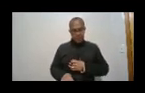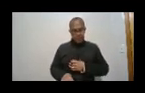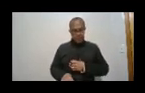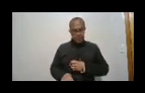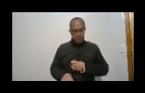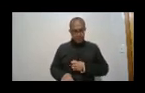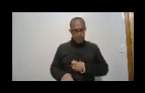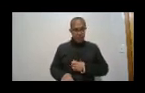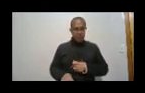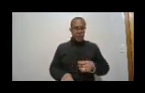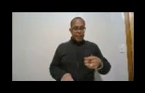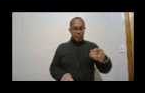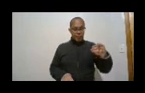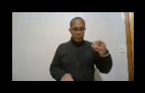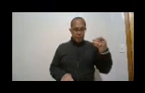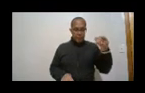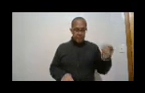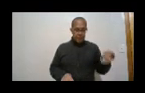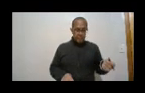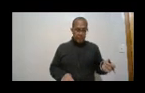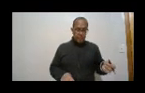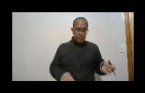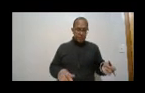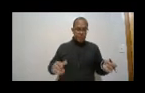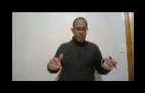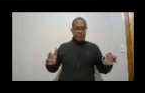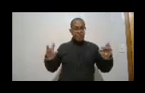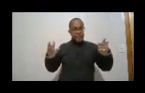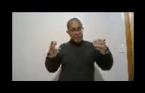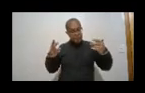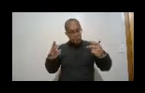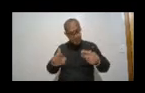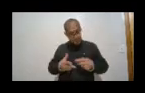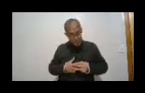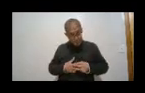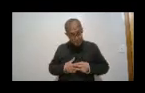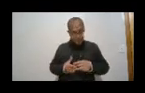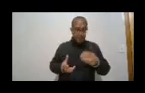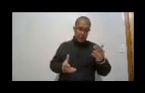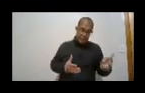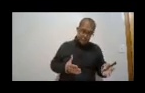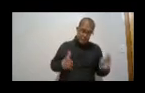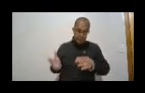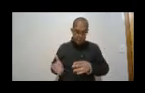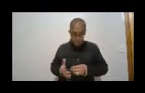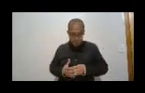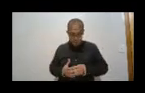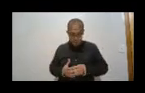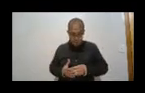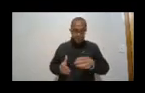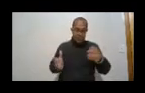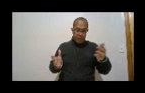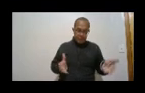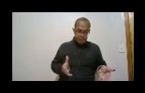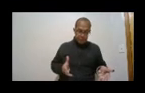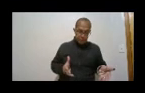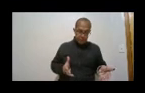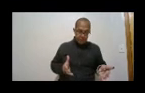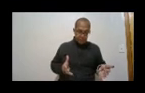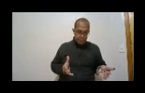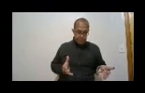gastrointestinal também realiza metabolismo. E quando nós falamos de metabolismo, nós pensamos naquelas duas fases, fase 1 e fase 2.